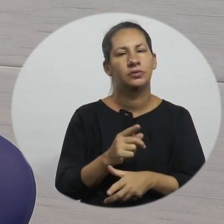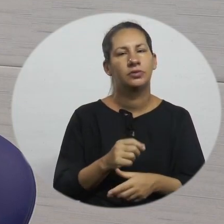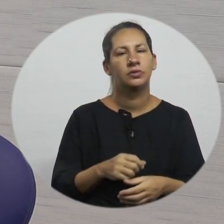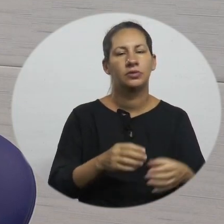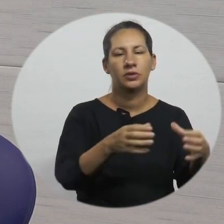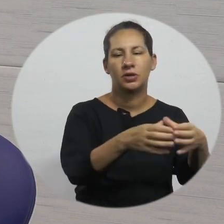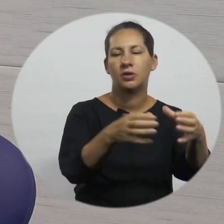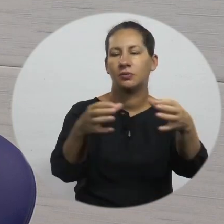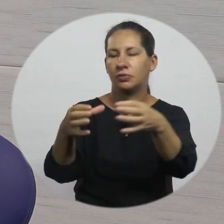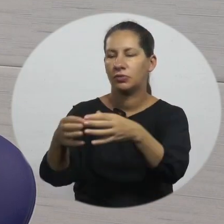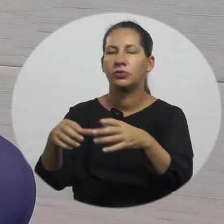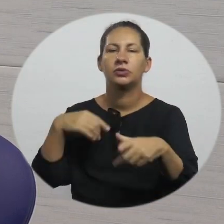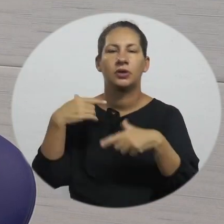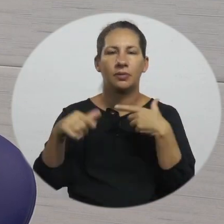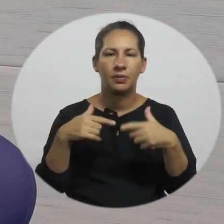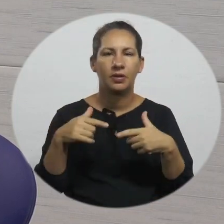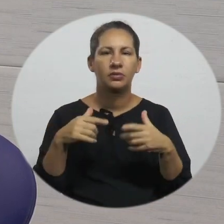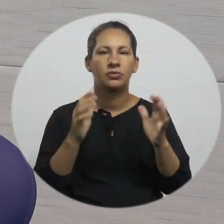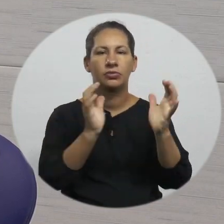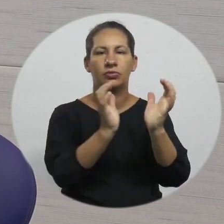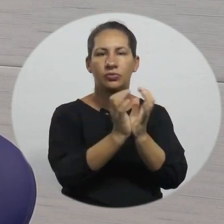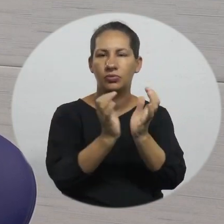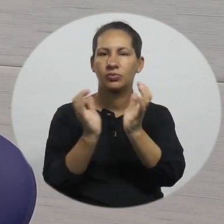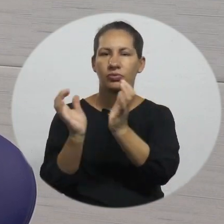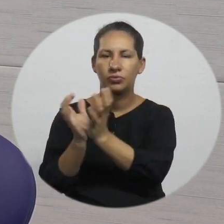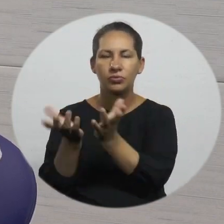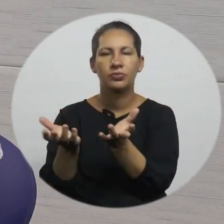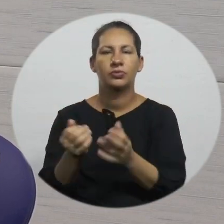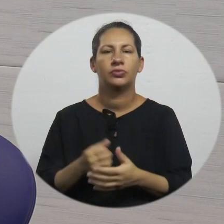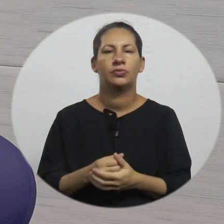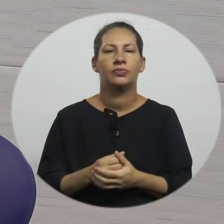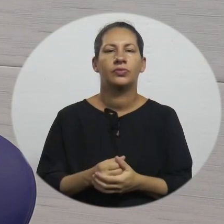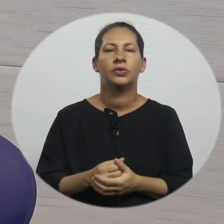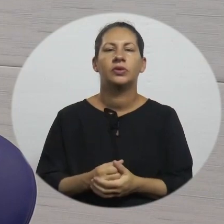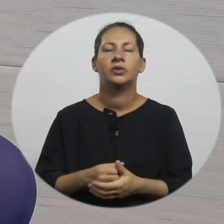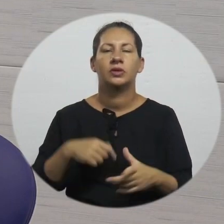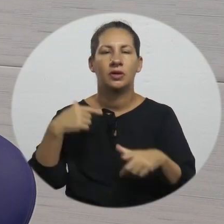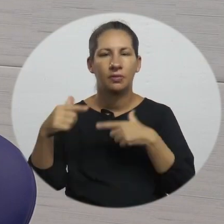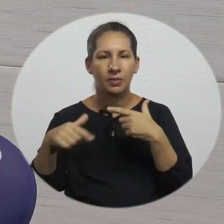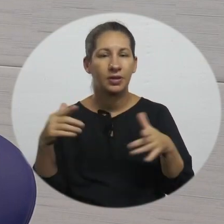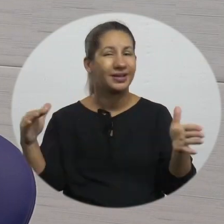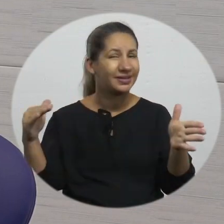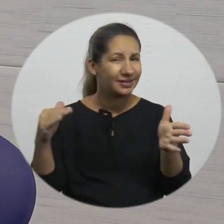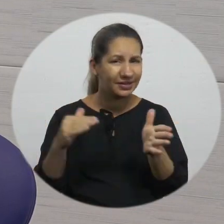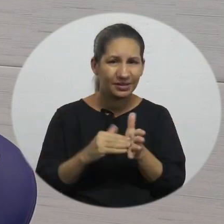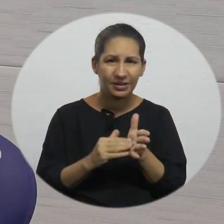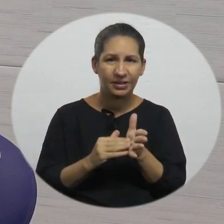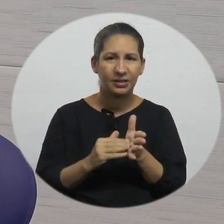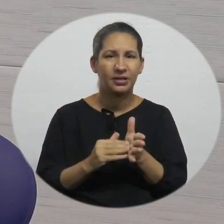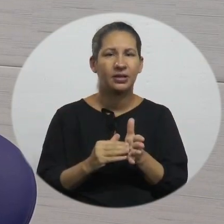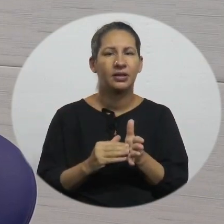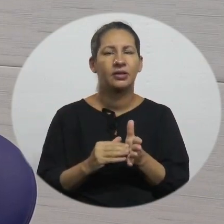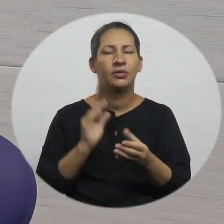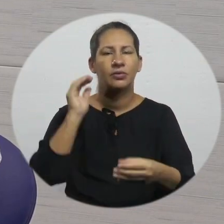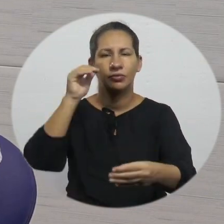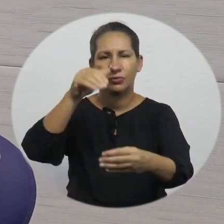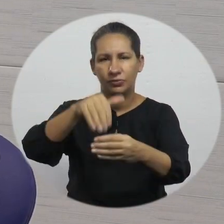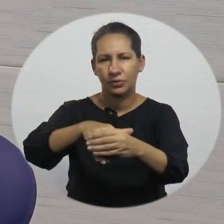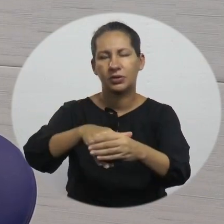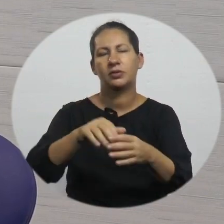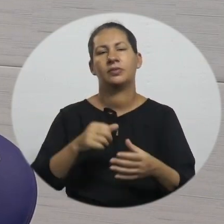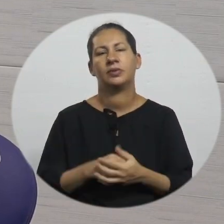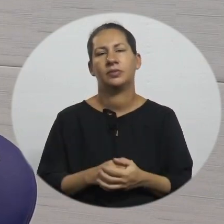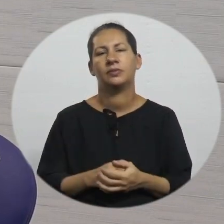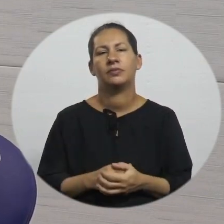instituiu grupos de trabalho que a gente chamou de grupos de trabalho permanentes. Eles estarão atuando até o encerramento do pleito, até